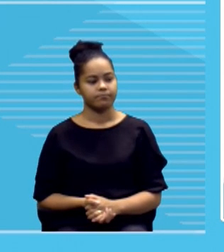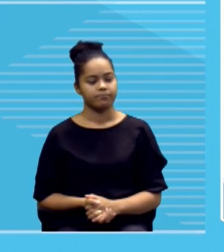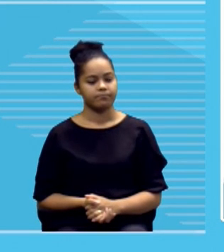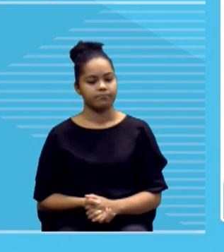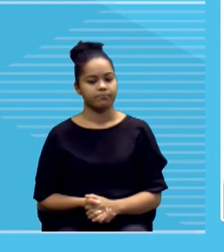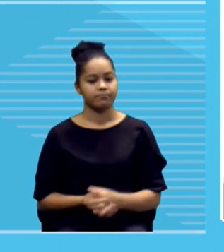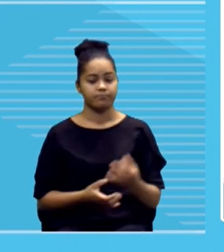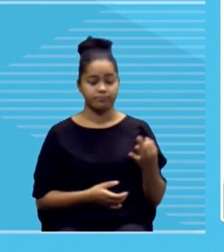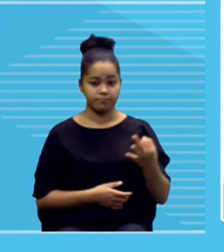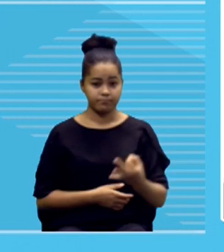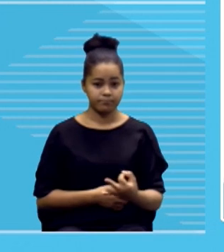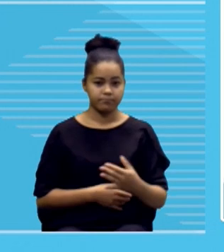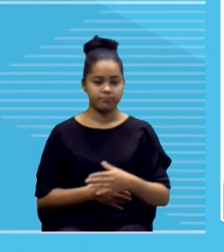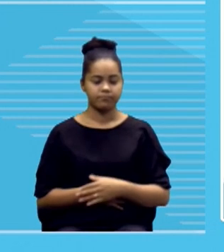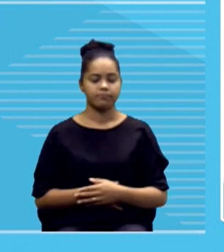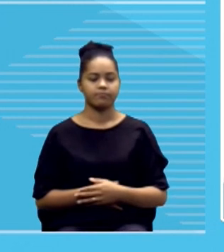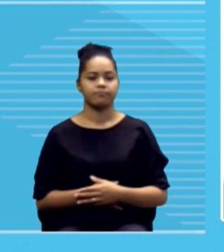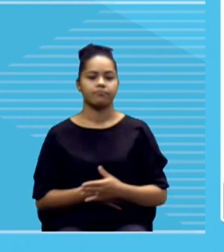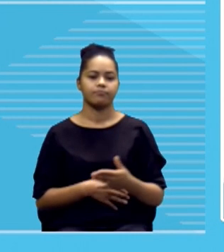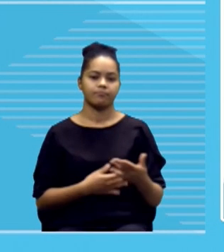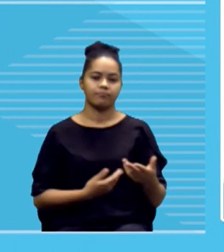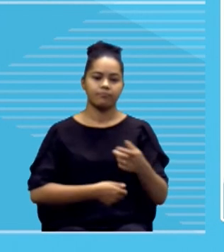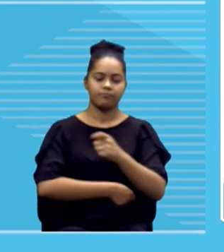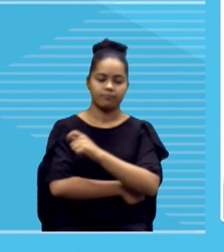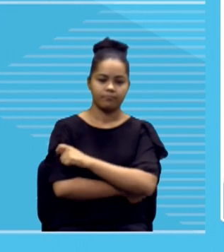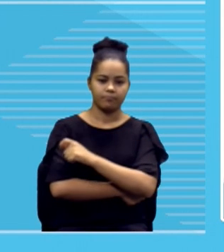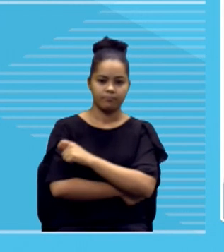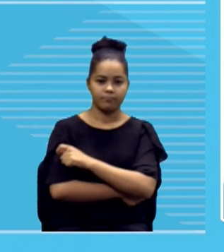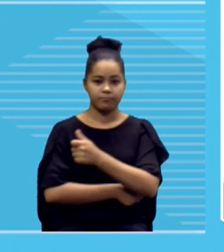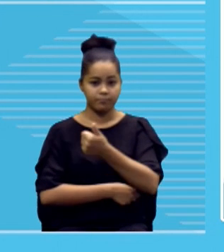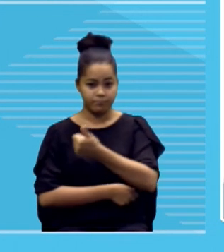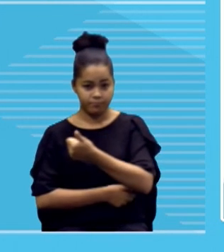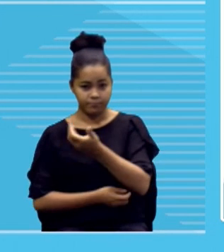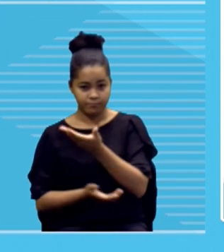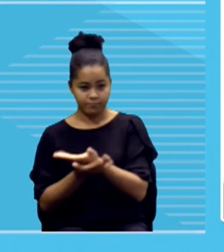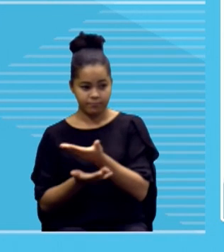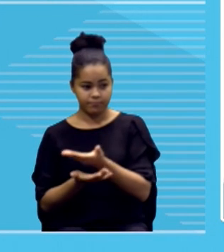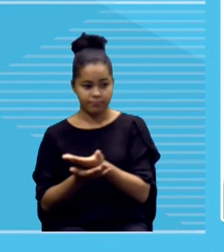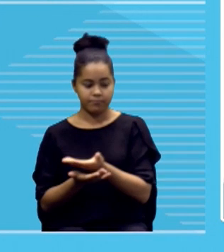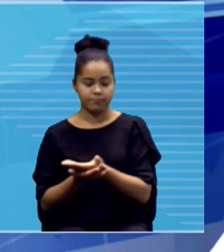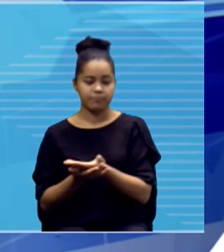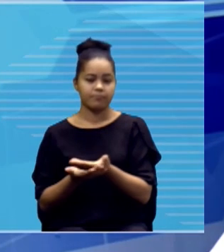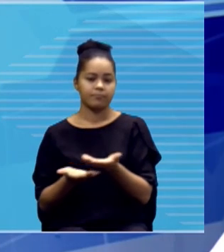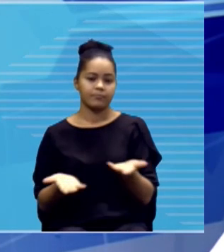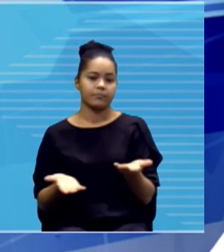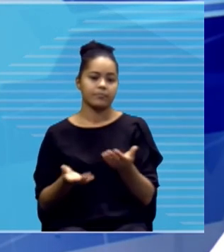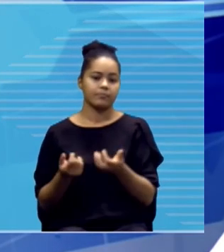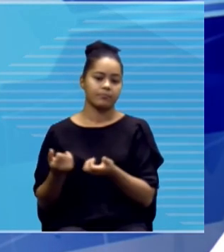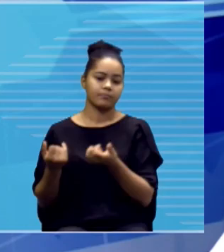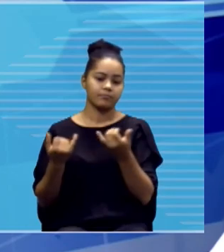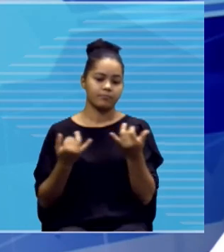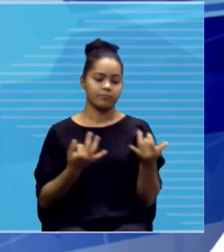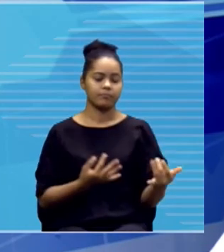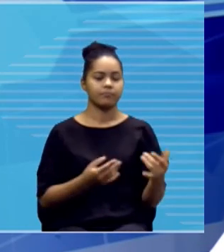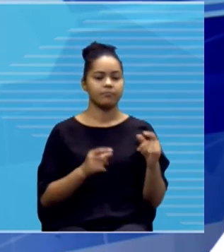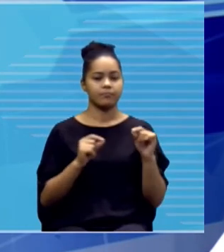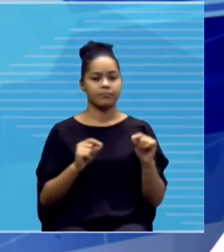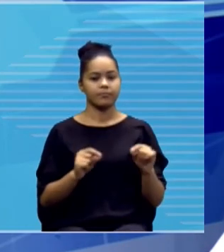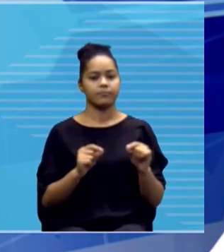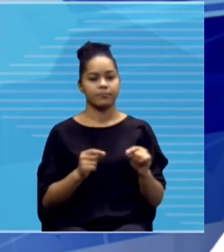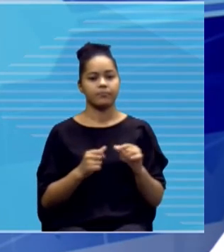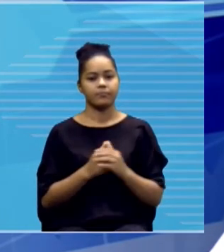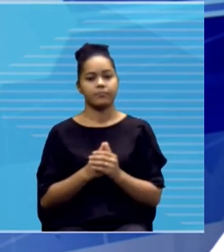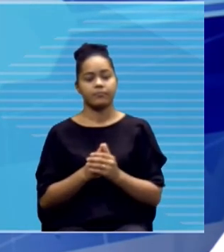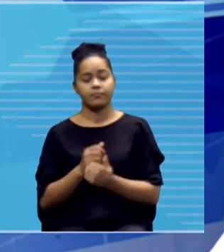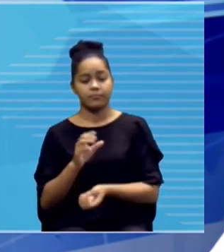residenciais. Beleza? Então, essa nossa primeira aulinha, gente, foi para falar sobre justamente as diferentes